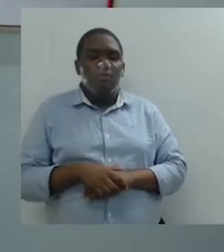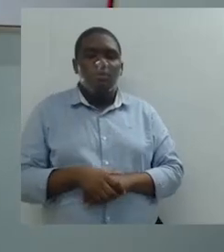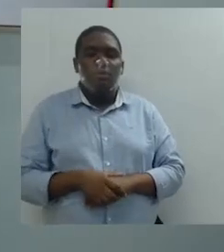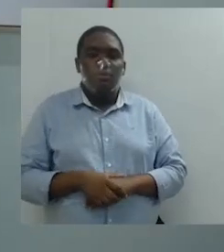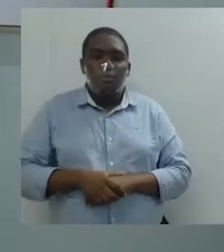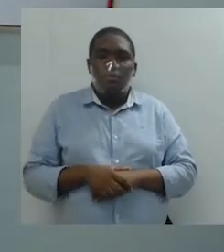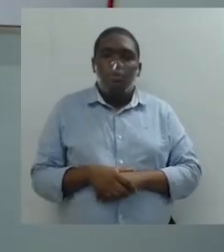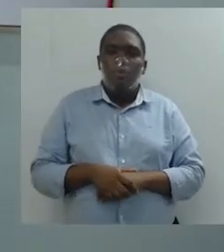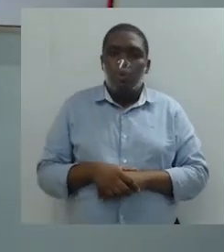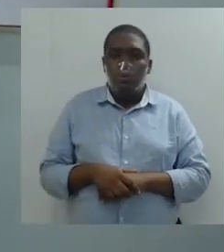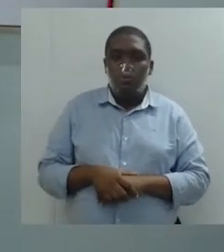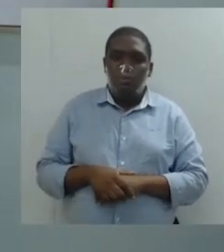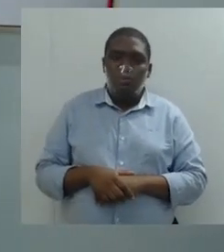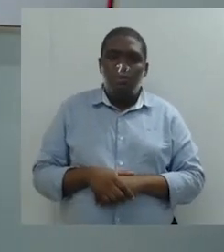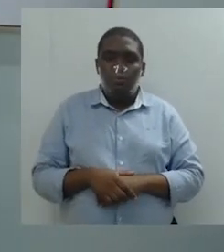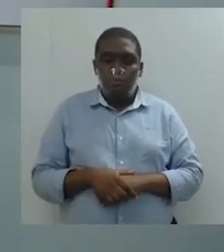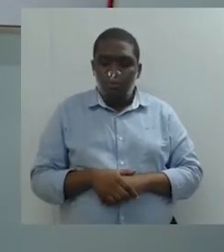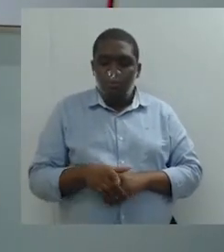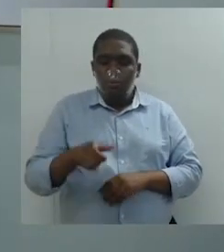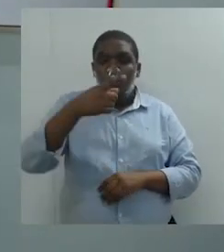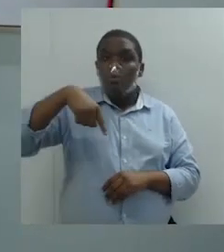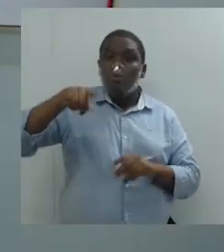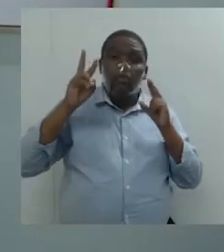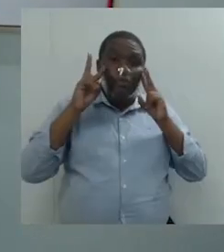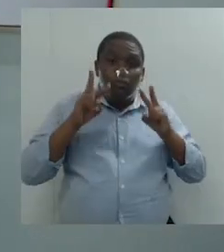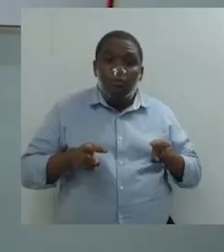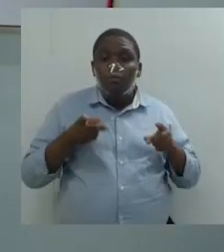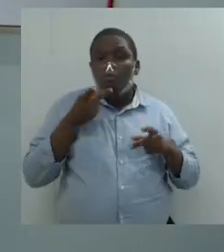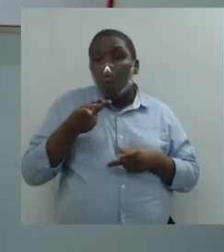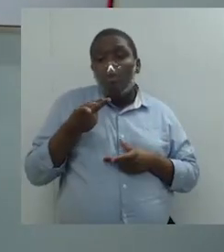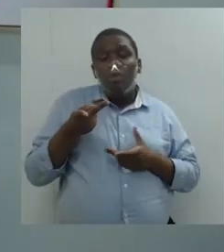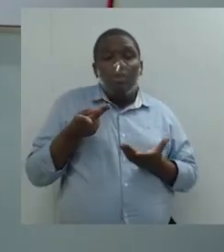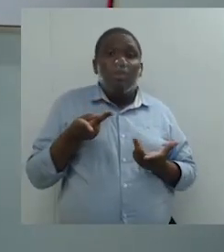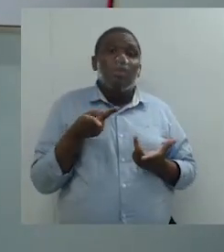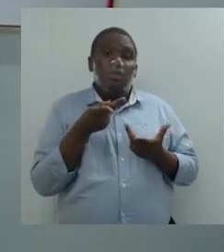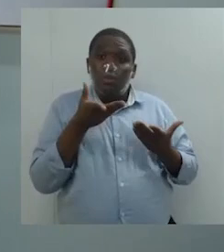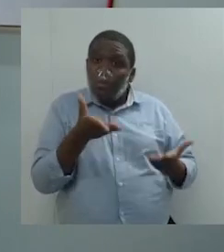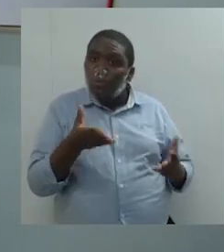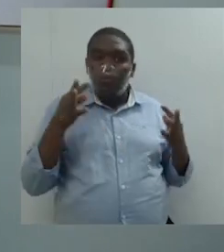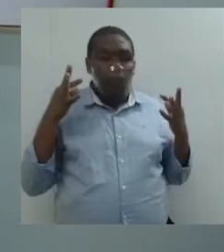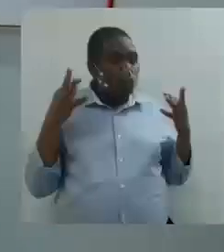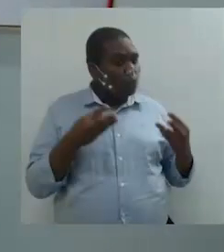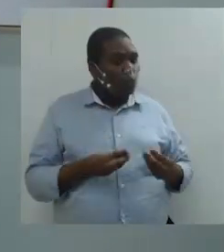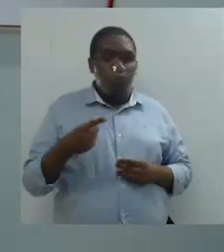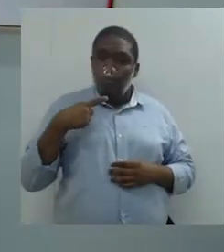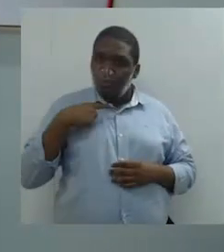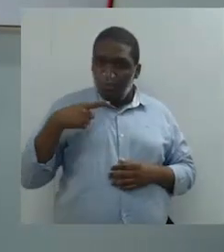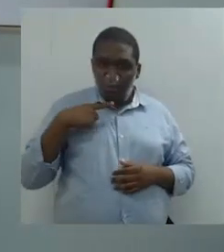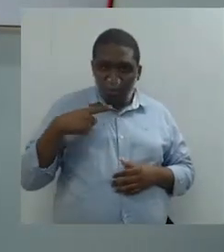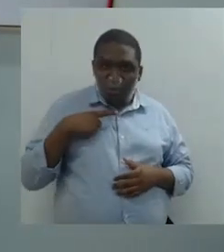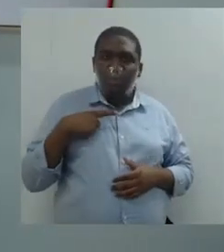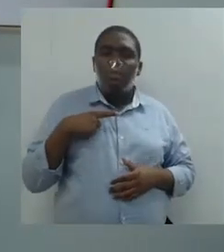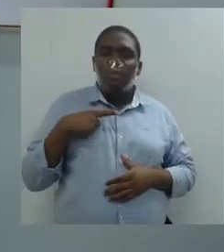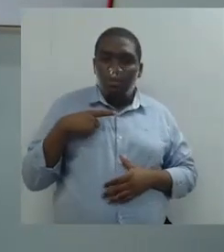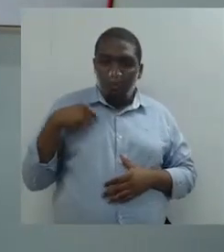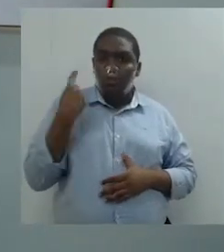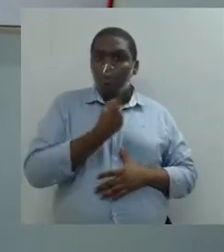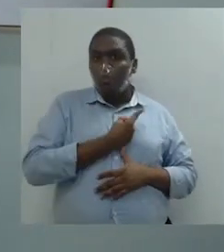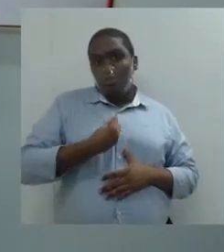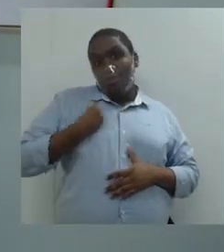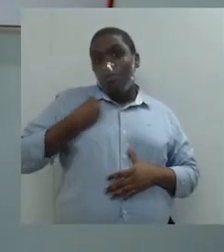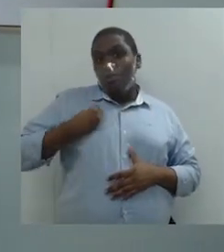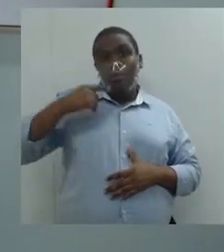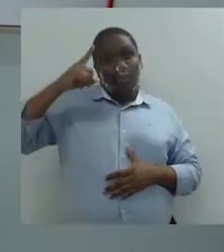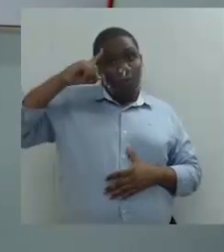E observem, não falei nada que não esteja presente, que não estejam presentes no nosso dia a